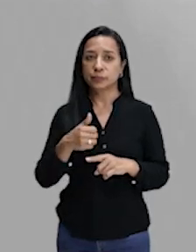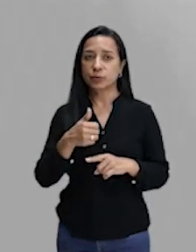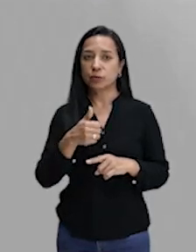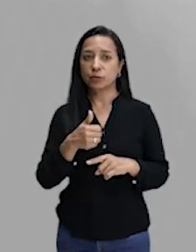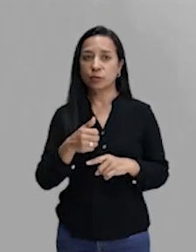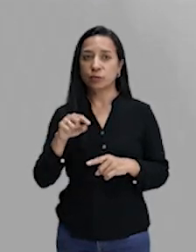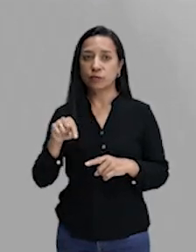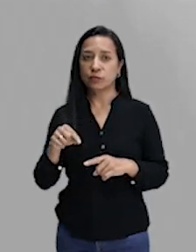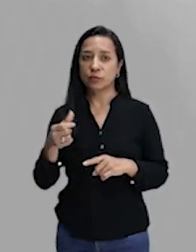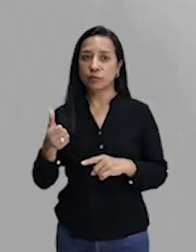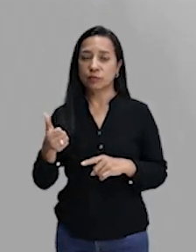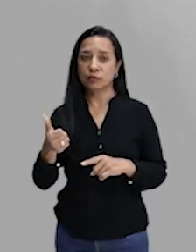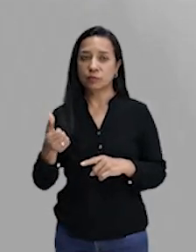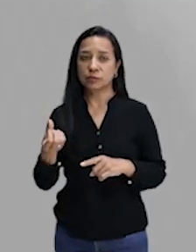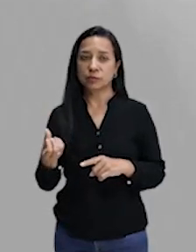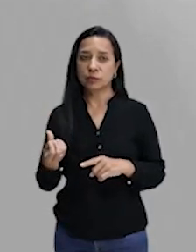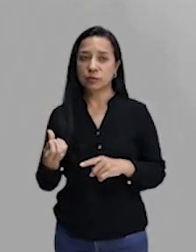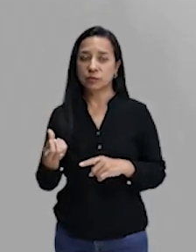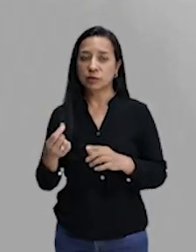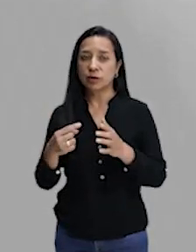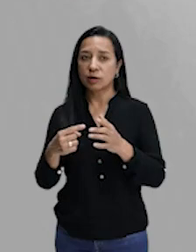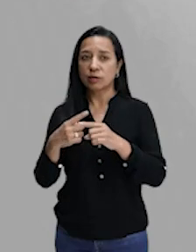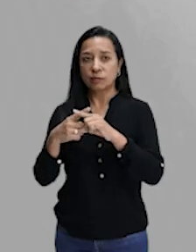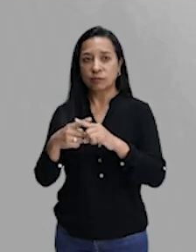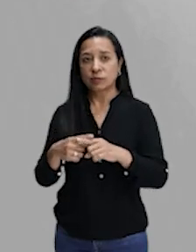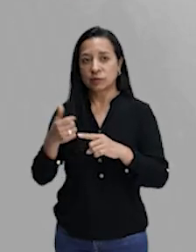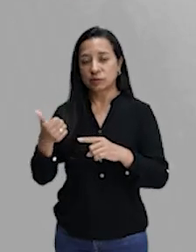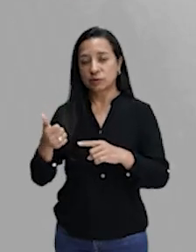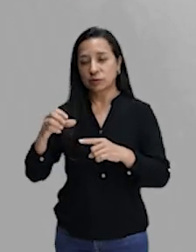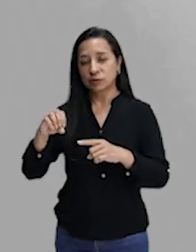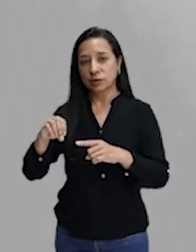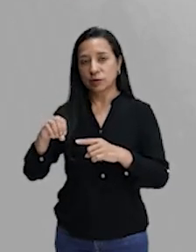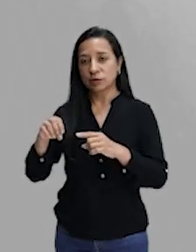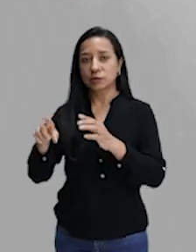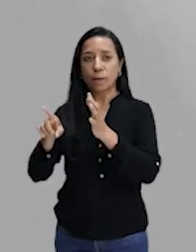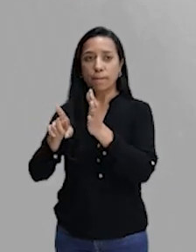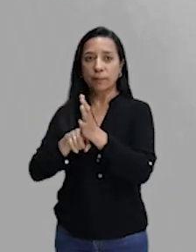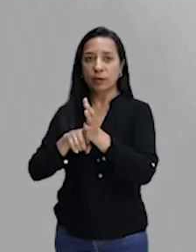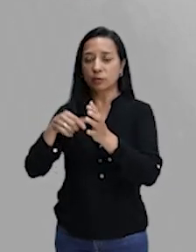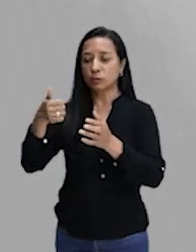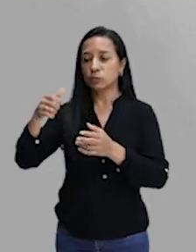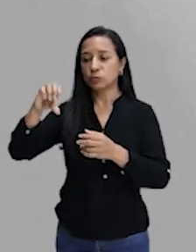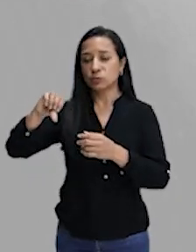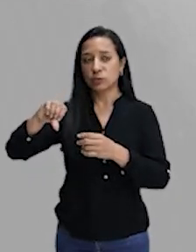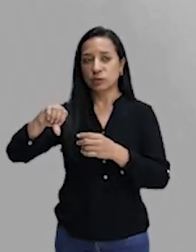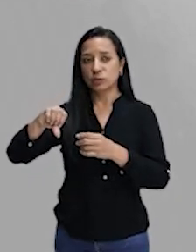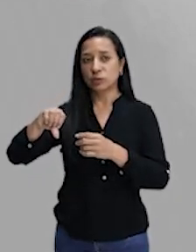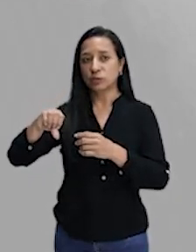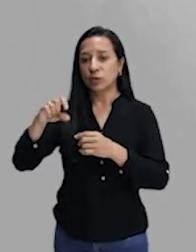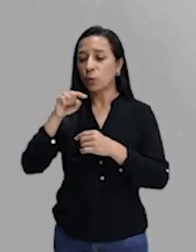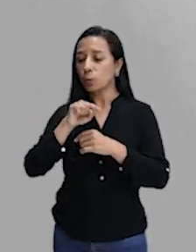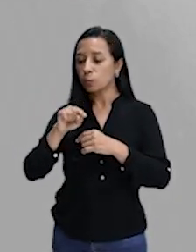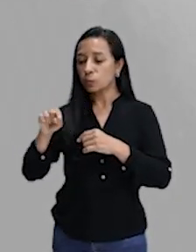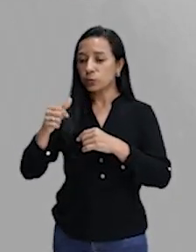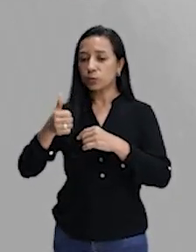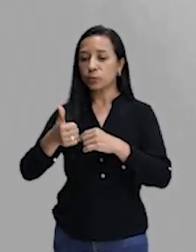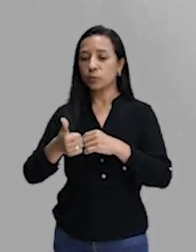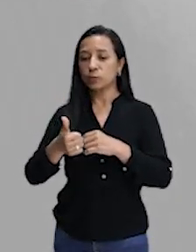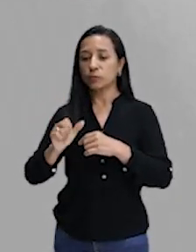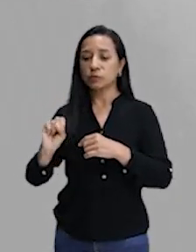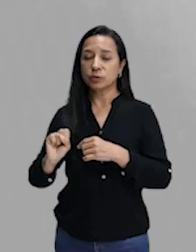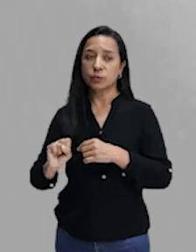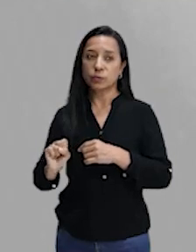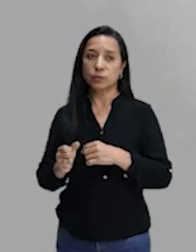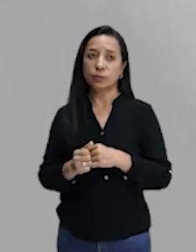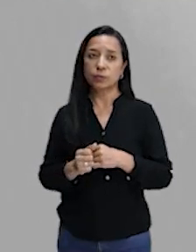x 10 elevado a menos 19 sobre o tempo que é um segundo Então já